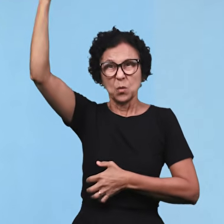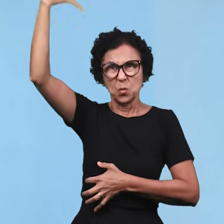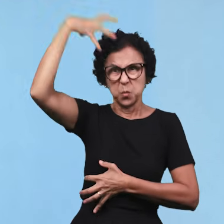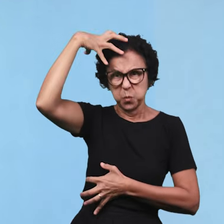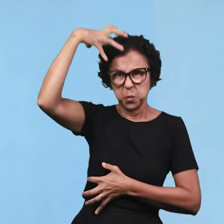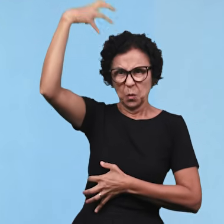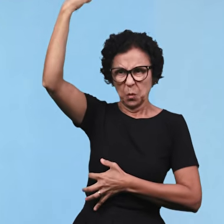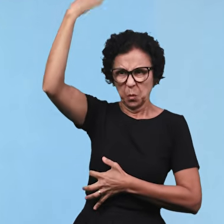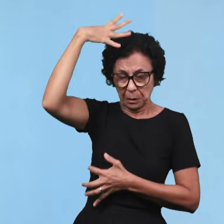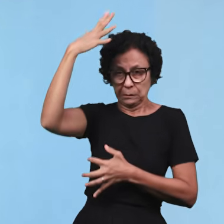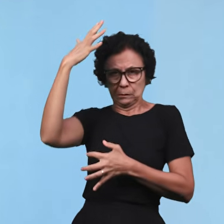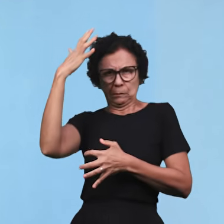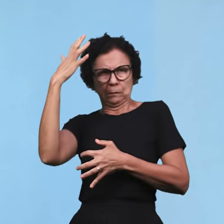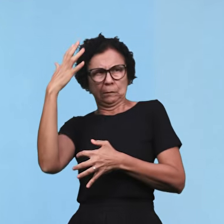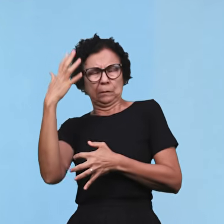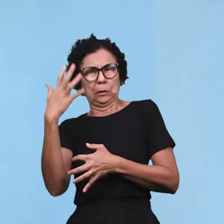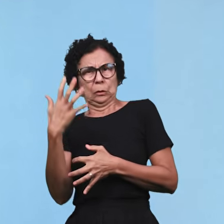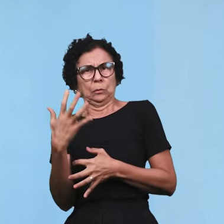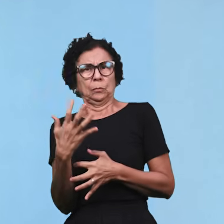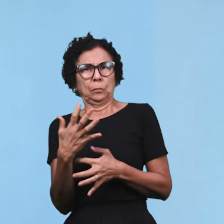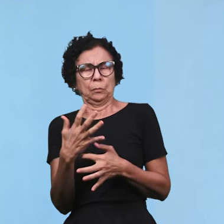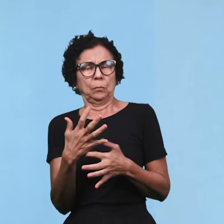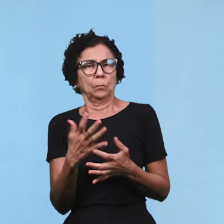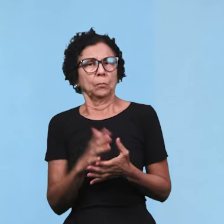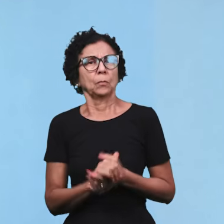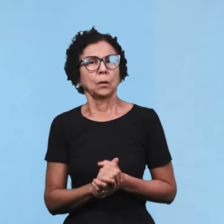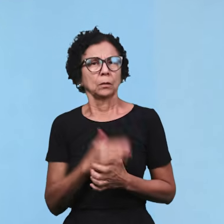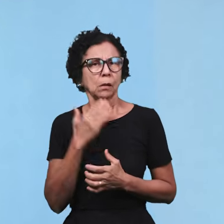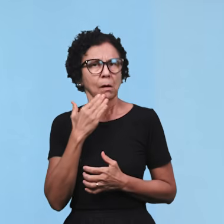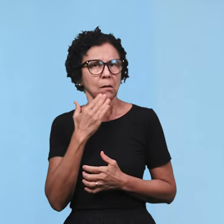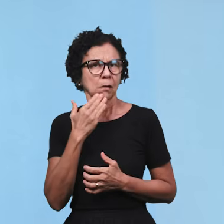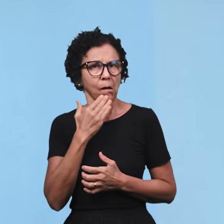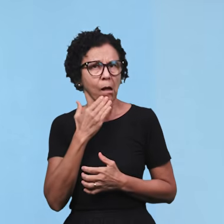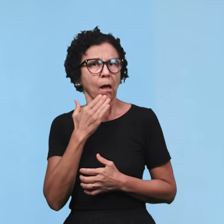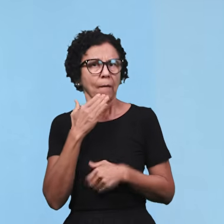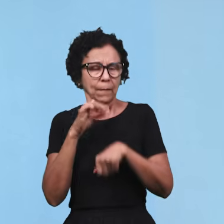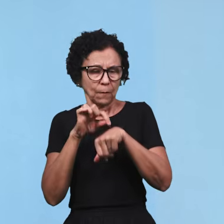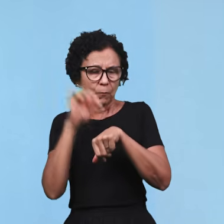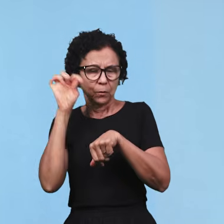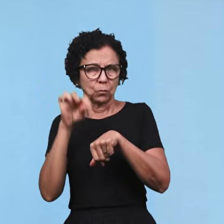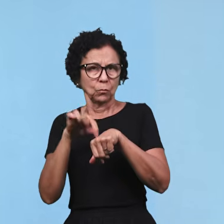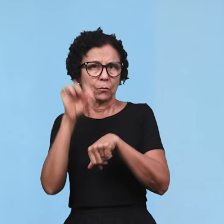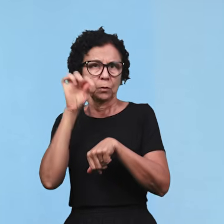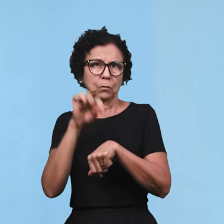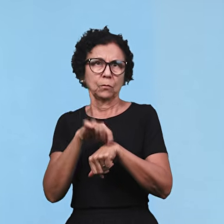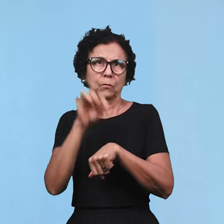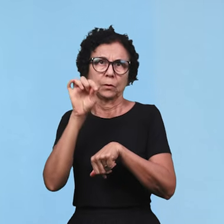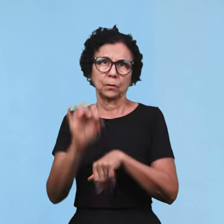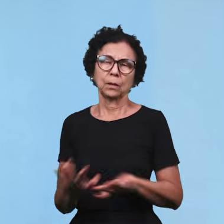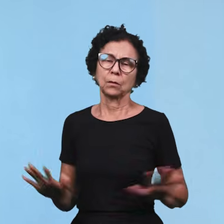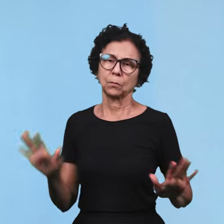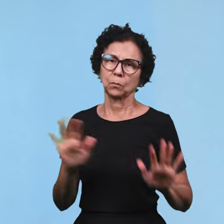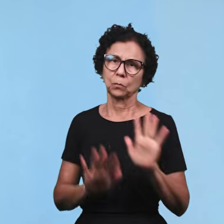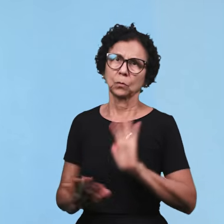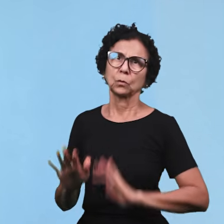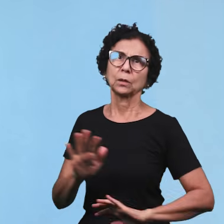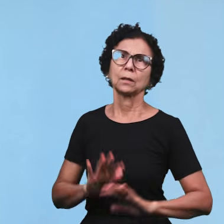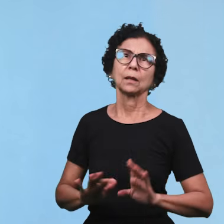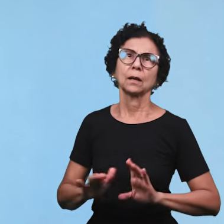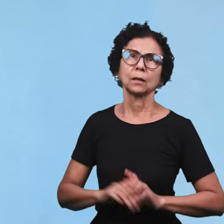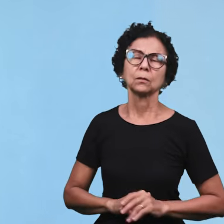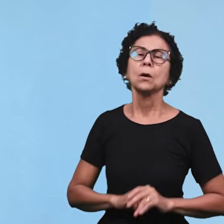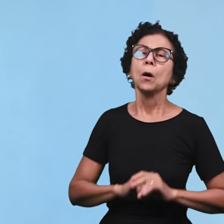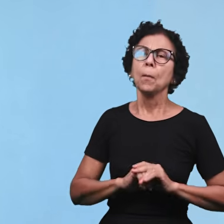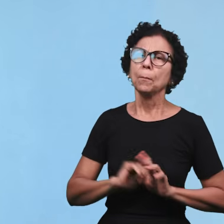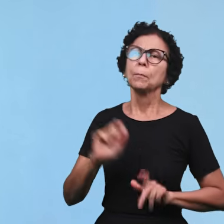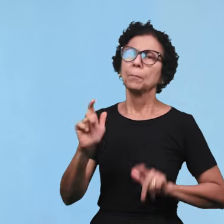água do chuveiro é capaz de deslocar os fios. Então eu oriento os pacientes a irem numa barbearia parceira, amiga nossa. Os nossos barbeiros